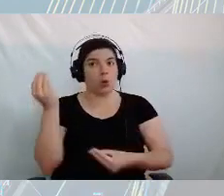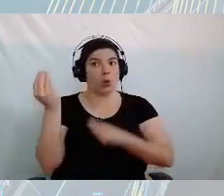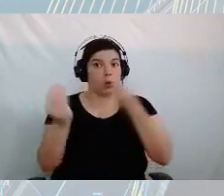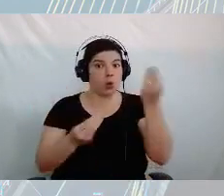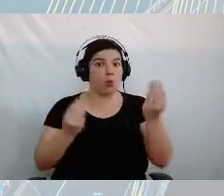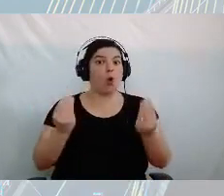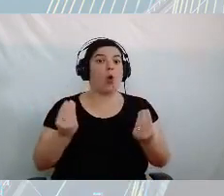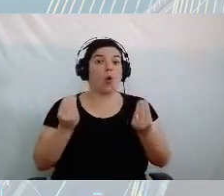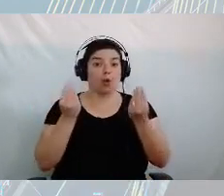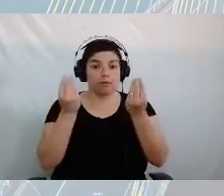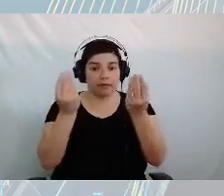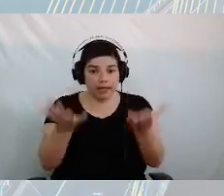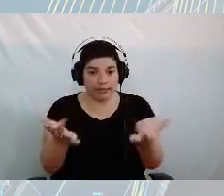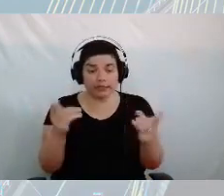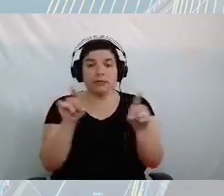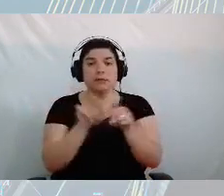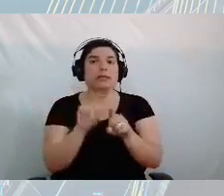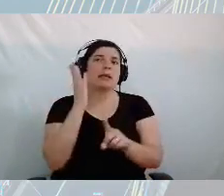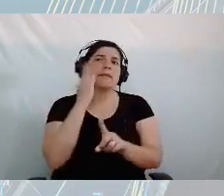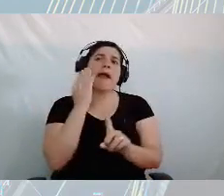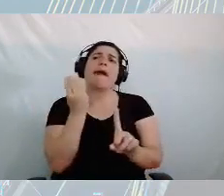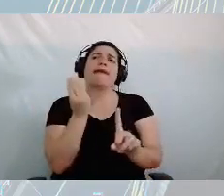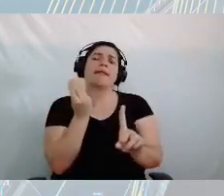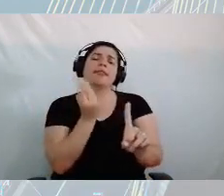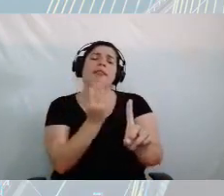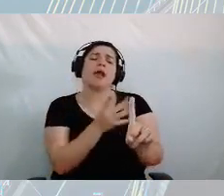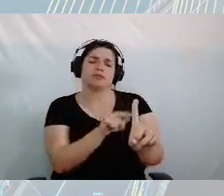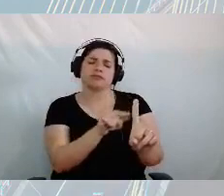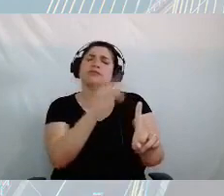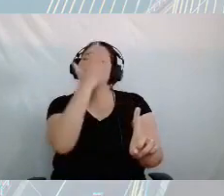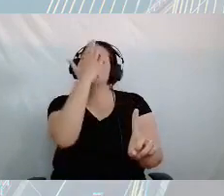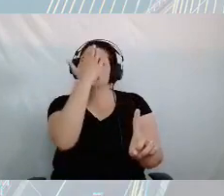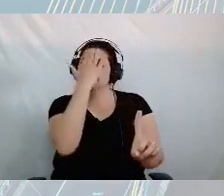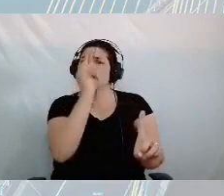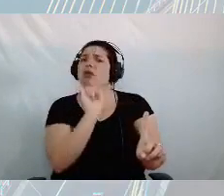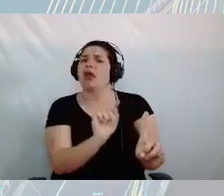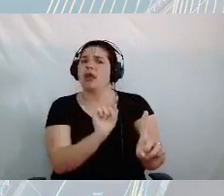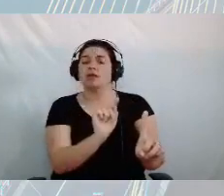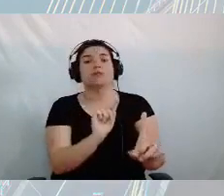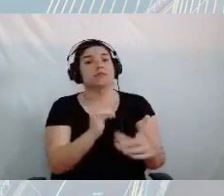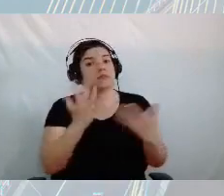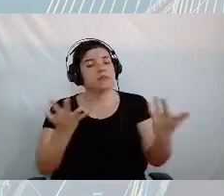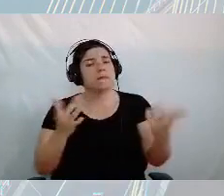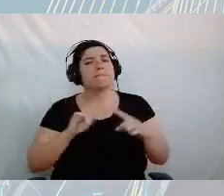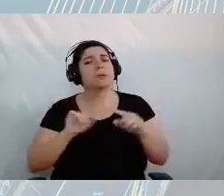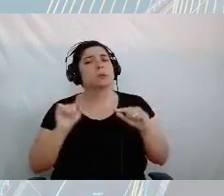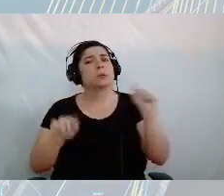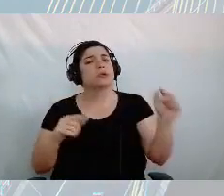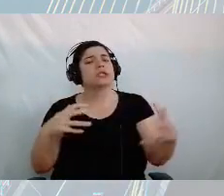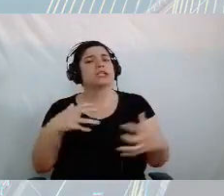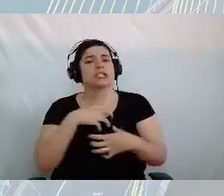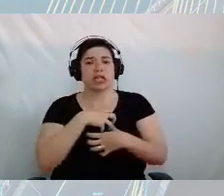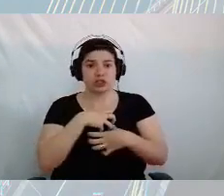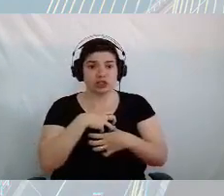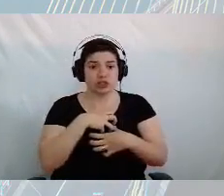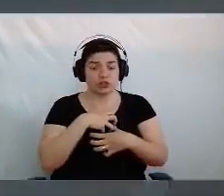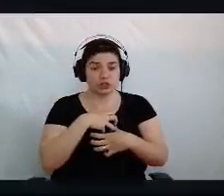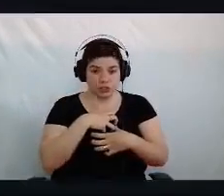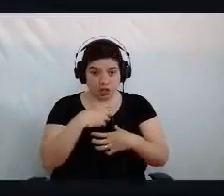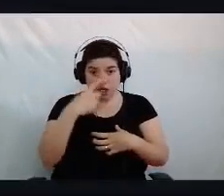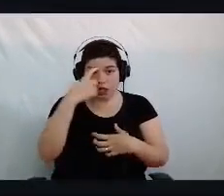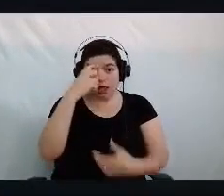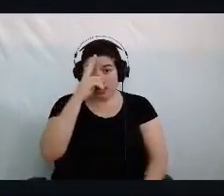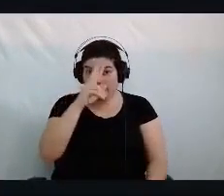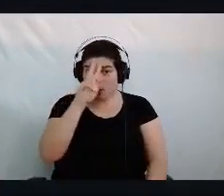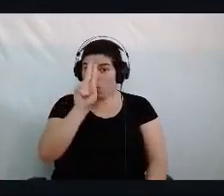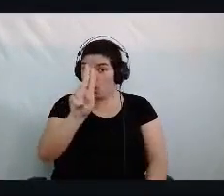e sabia para quem eu queria oferecer. Mas o que ele iria sentir? Lembrando que o UX é aquele profissional